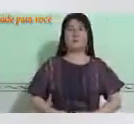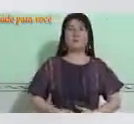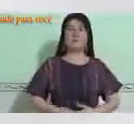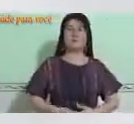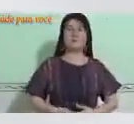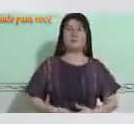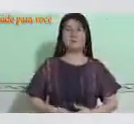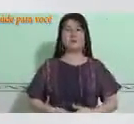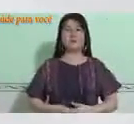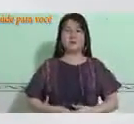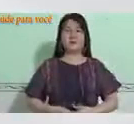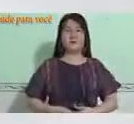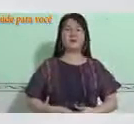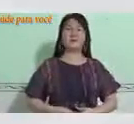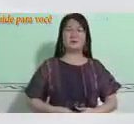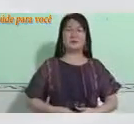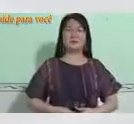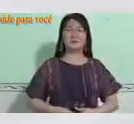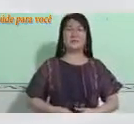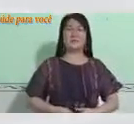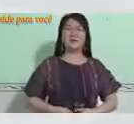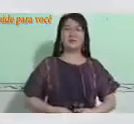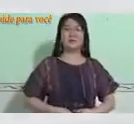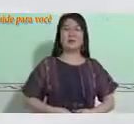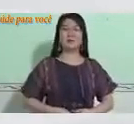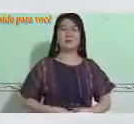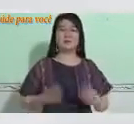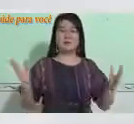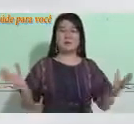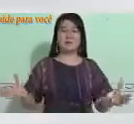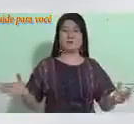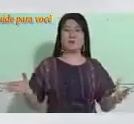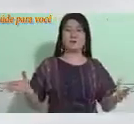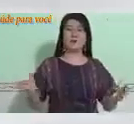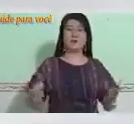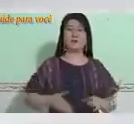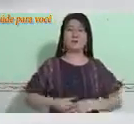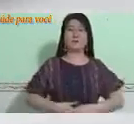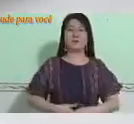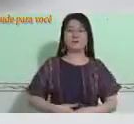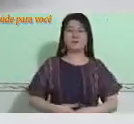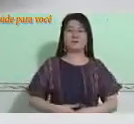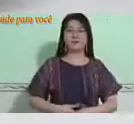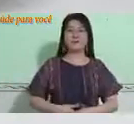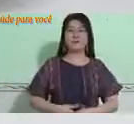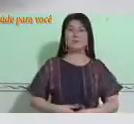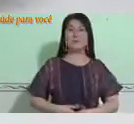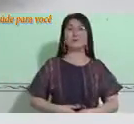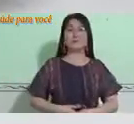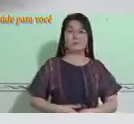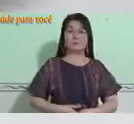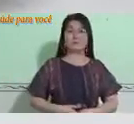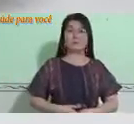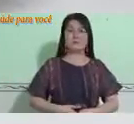Como usar dois pontos amassar as folhas de alecrim como um pilão, vírgula, DICIONAR 1 colher de azeite até formar